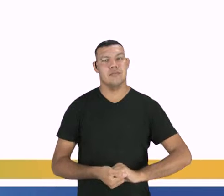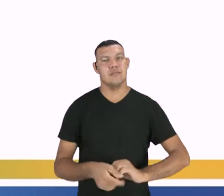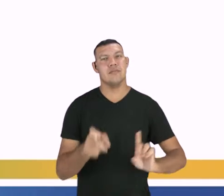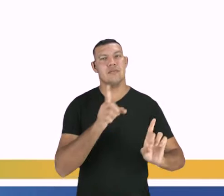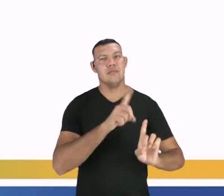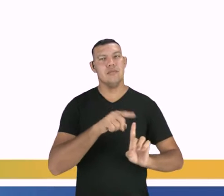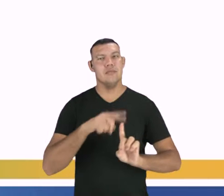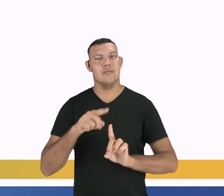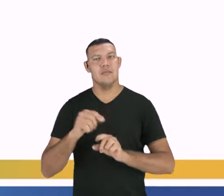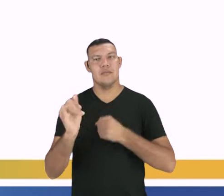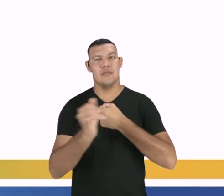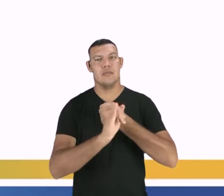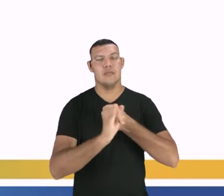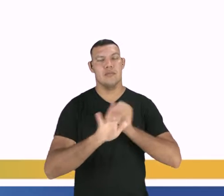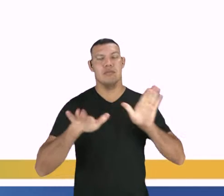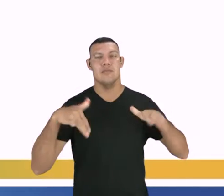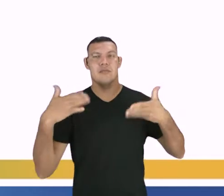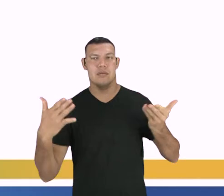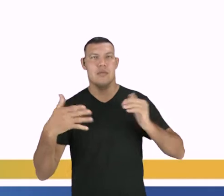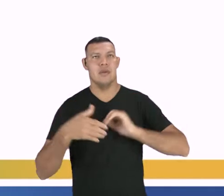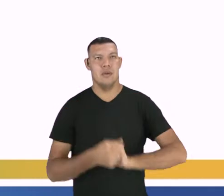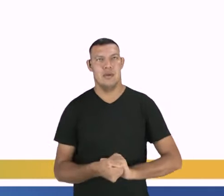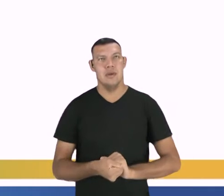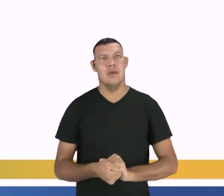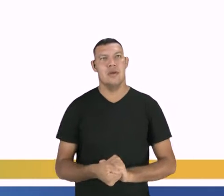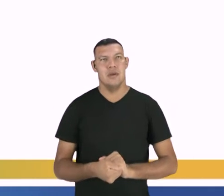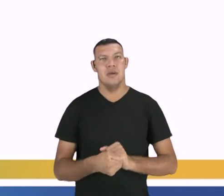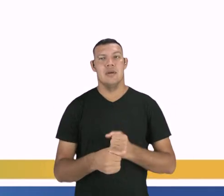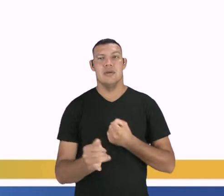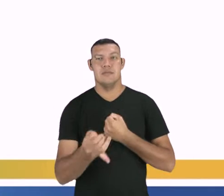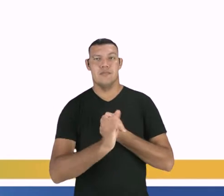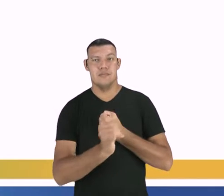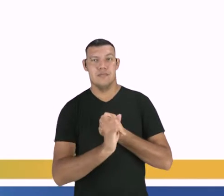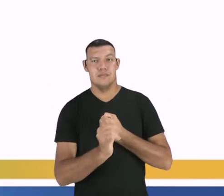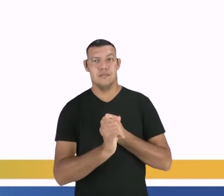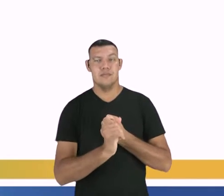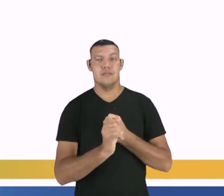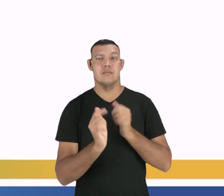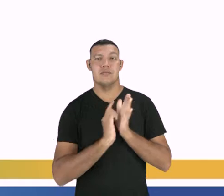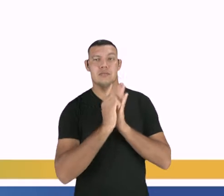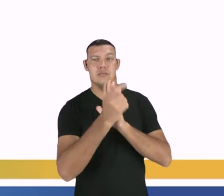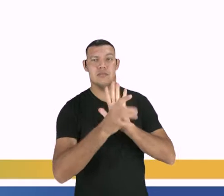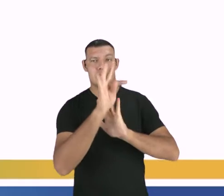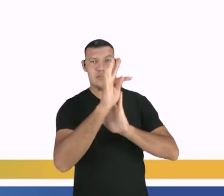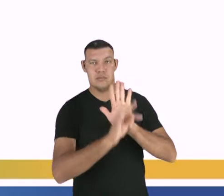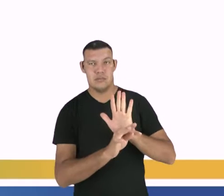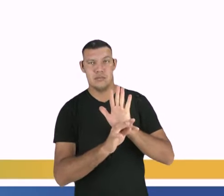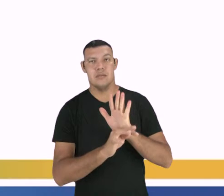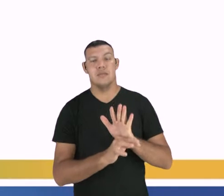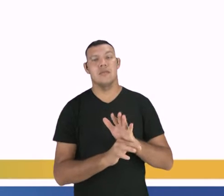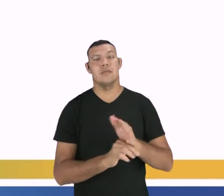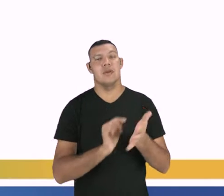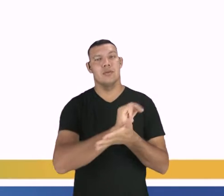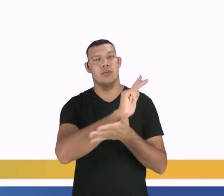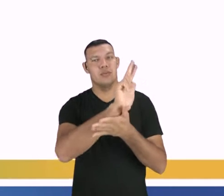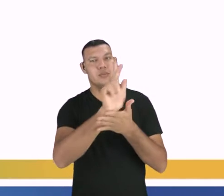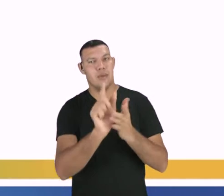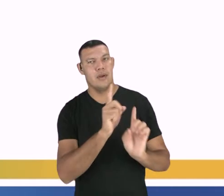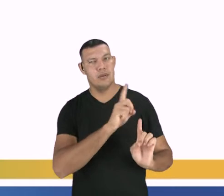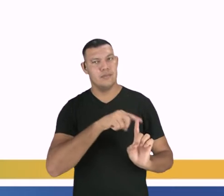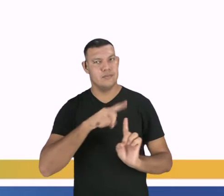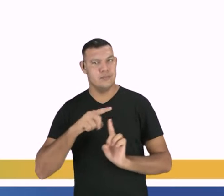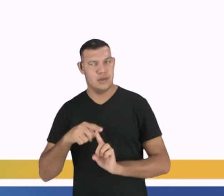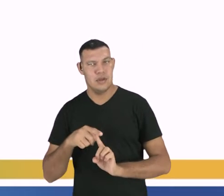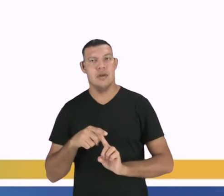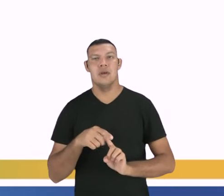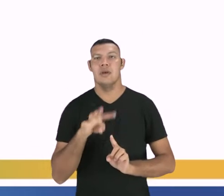Quais são os tipos de crônica? A crônica é um gênero textual que pode ser dividida em diferentes tipos. Conheça as